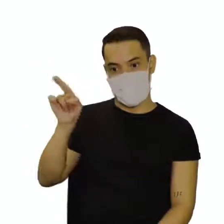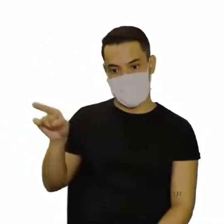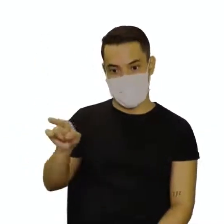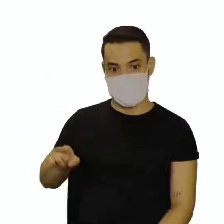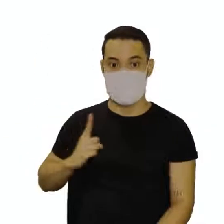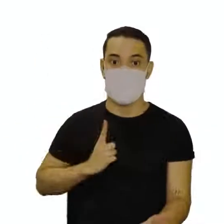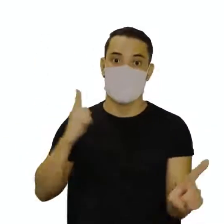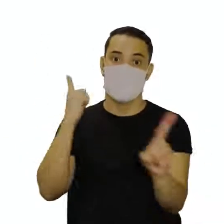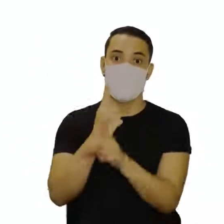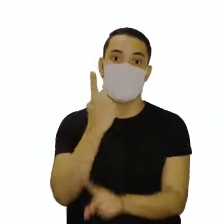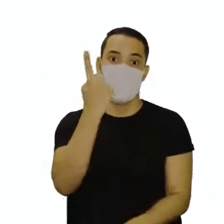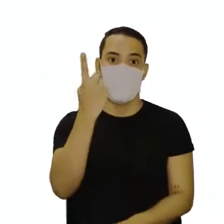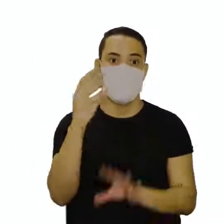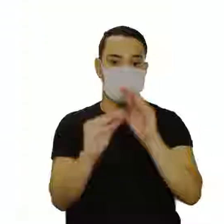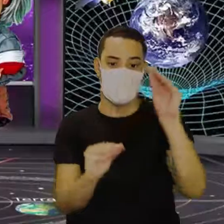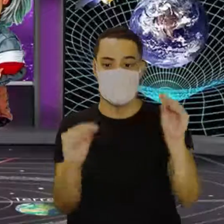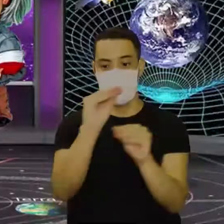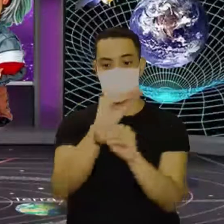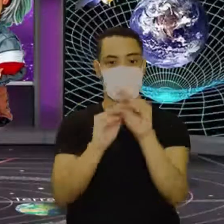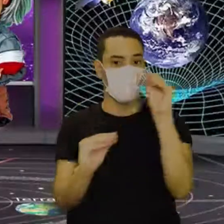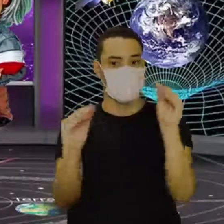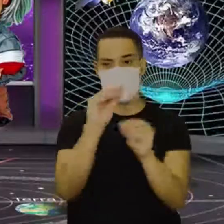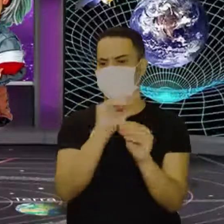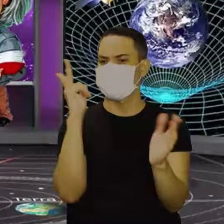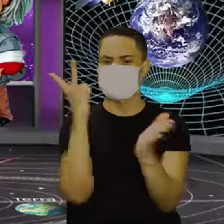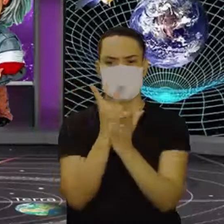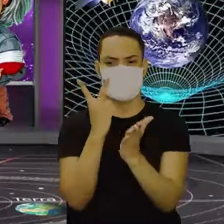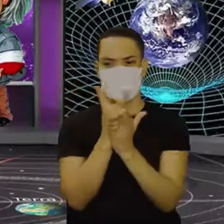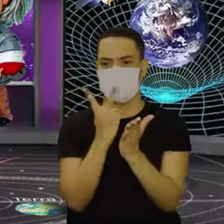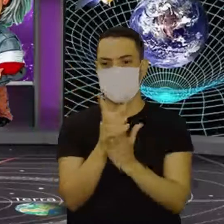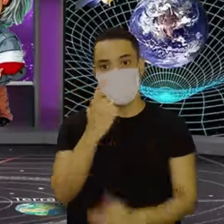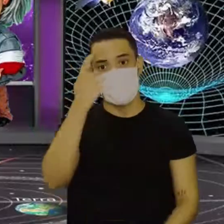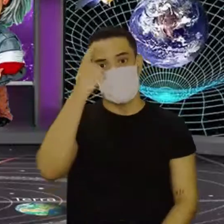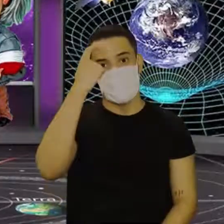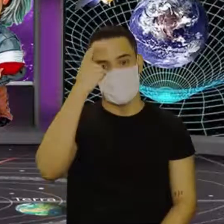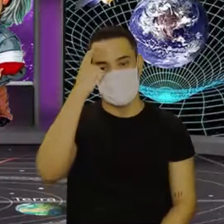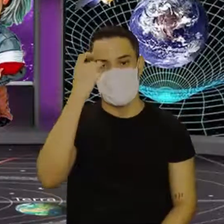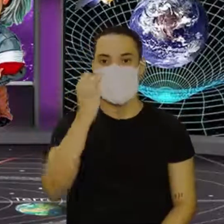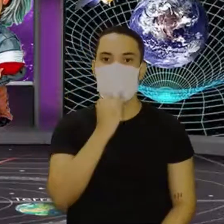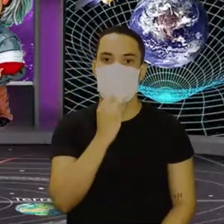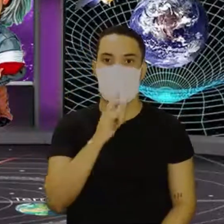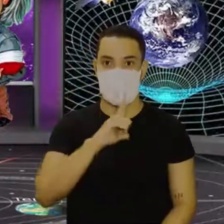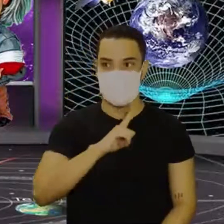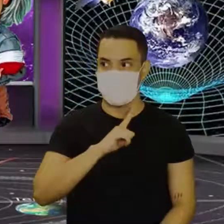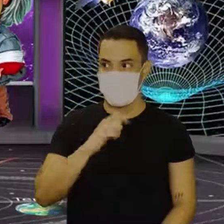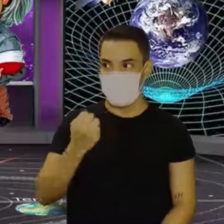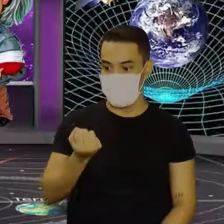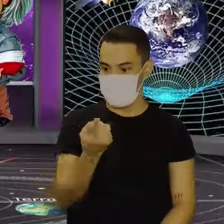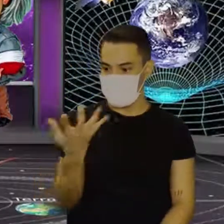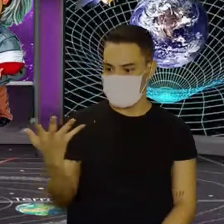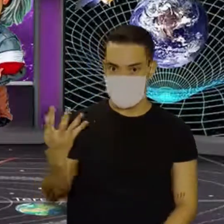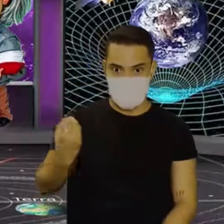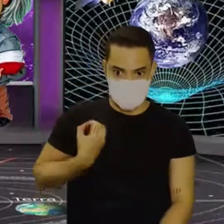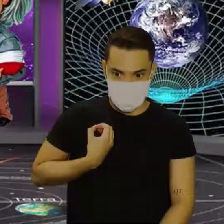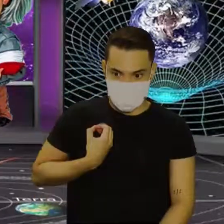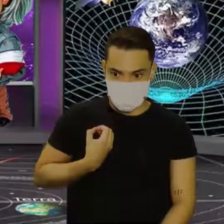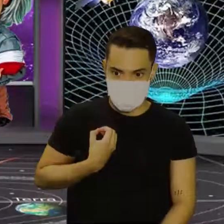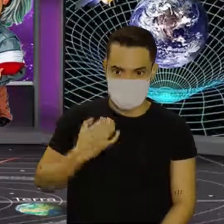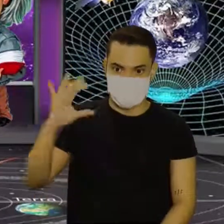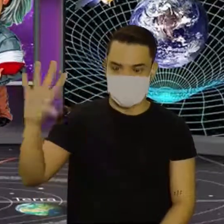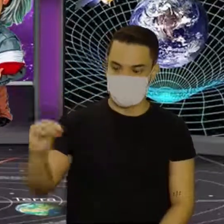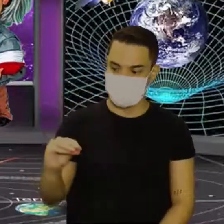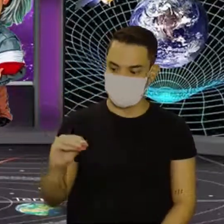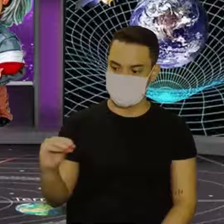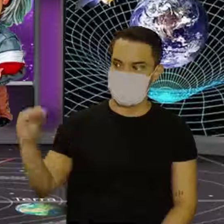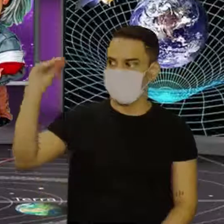achar um, você relaciona. Ah, professor, só é pensar. Pega esse valor que está aqui do lado esquerdo, coloca em